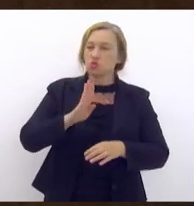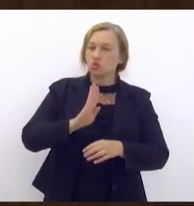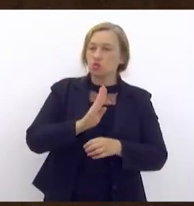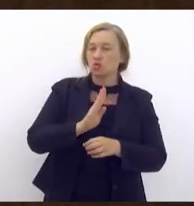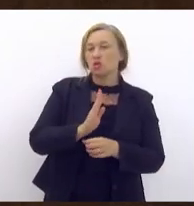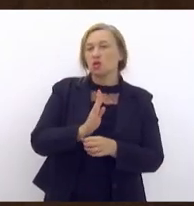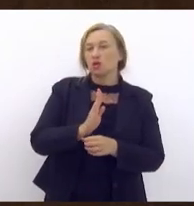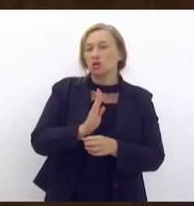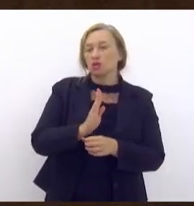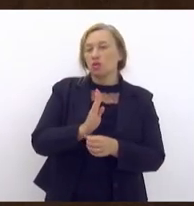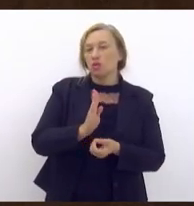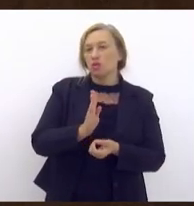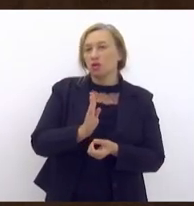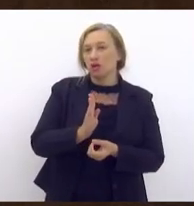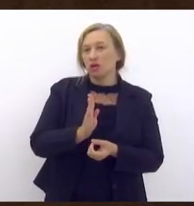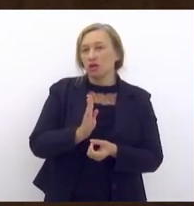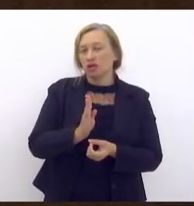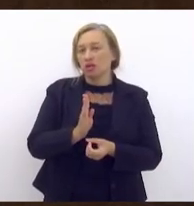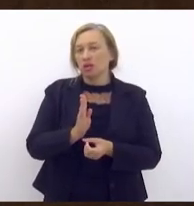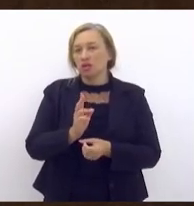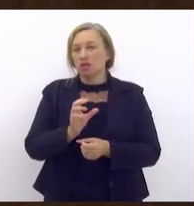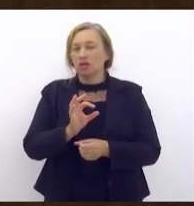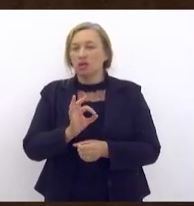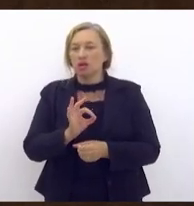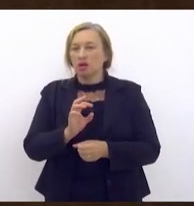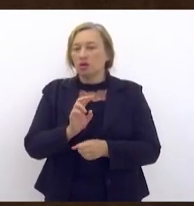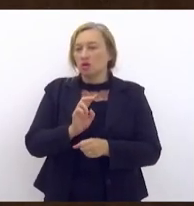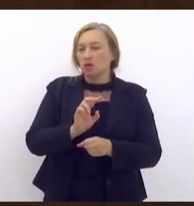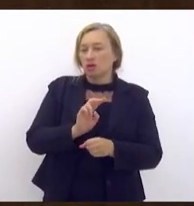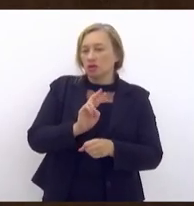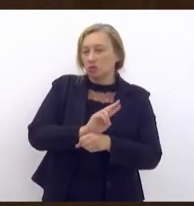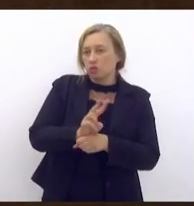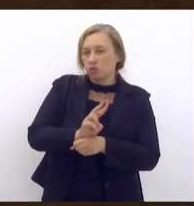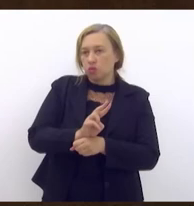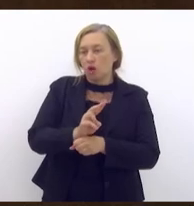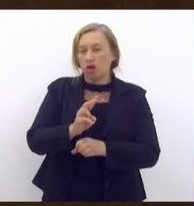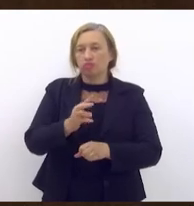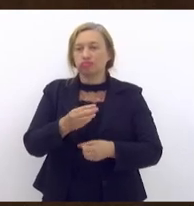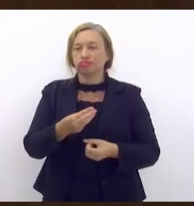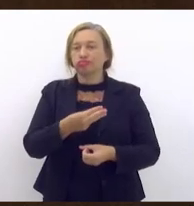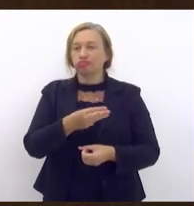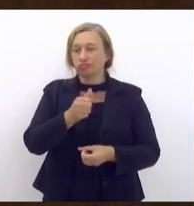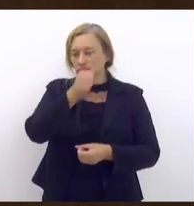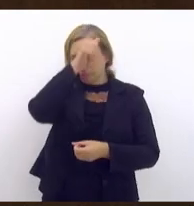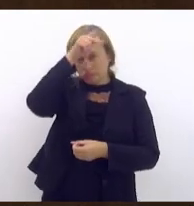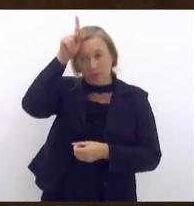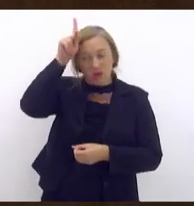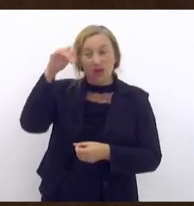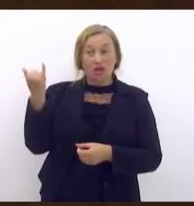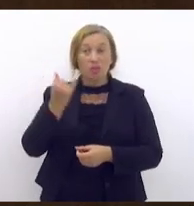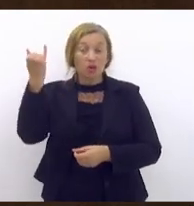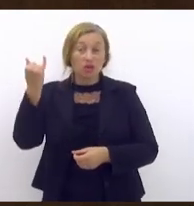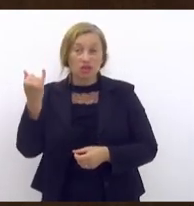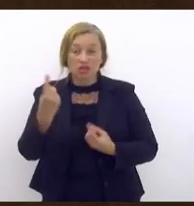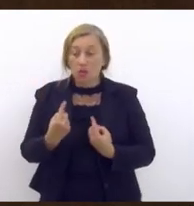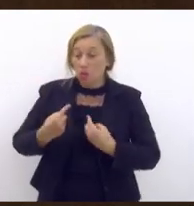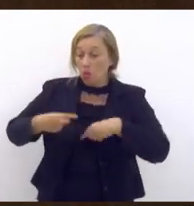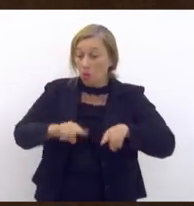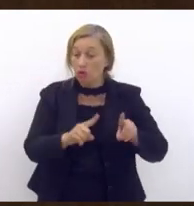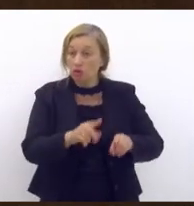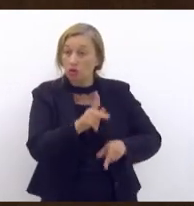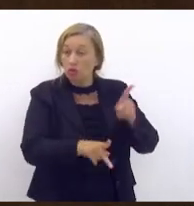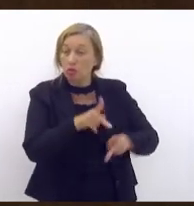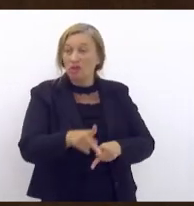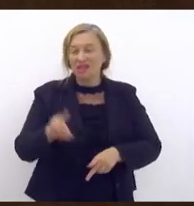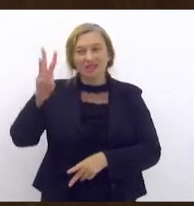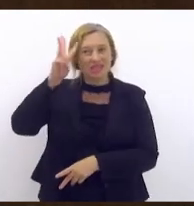eles para agir está jogando a Guarda Municipal, que é de extrema importância para o nosso município, contra a população. Terça-feira,